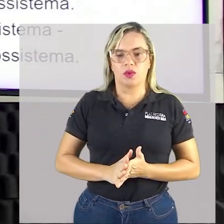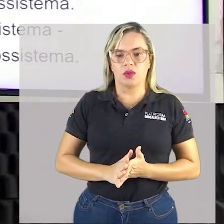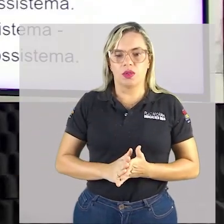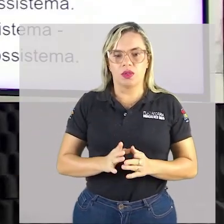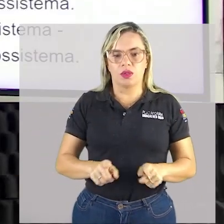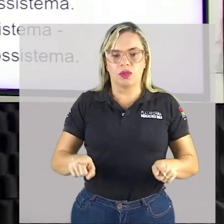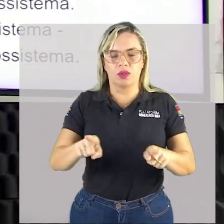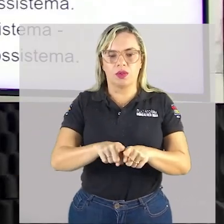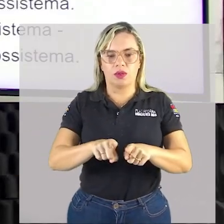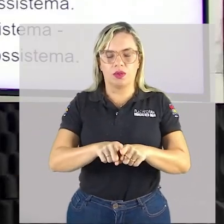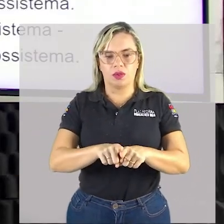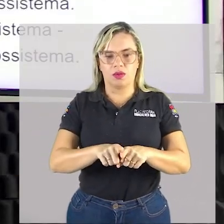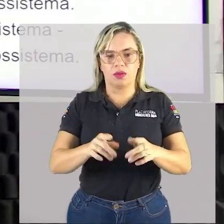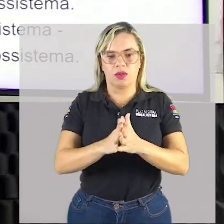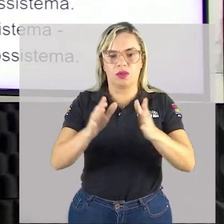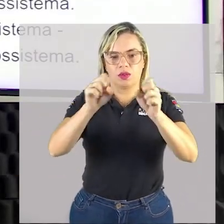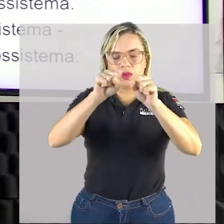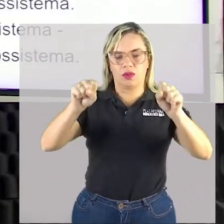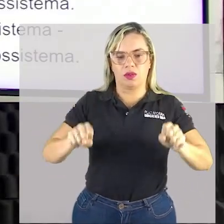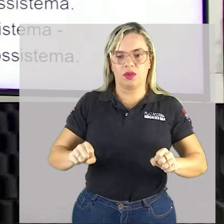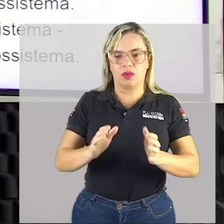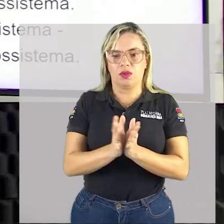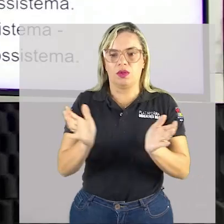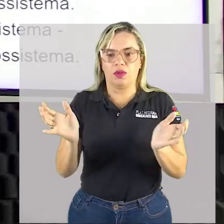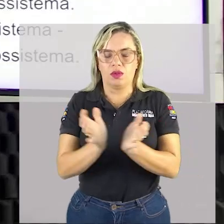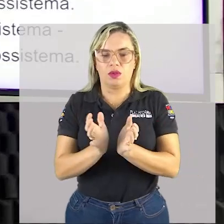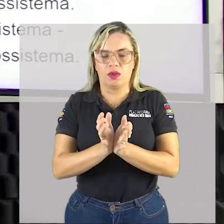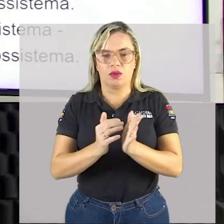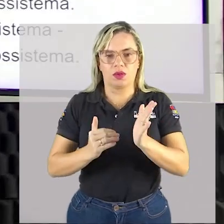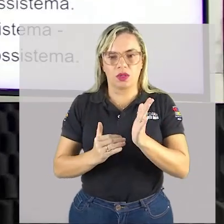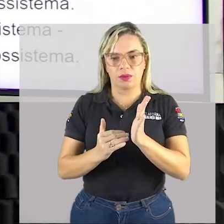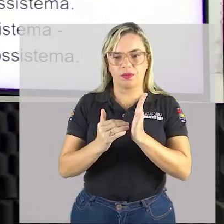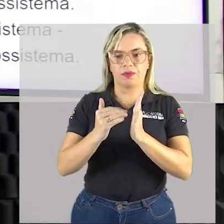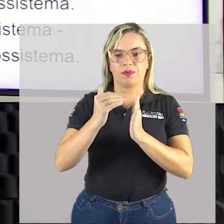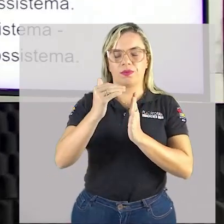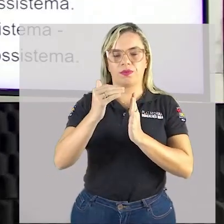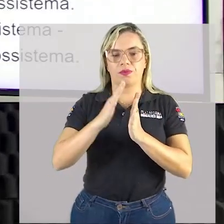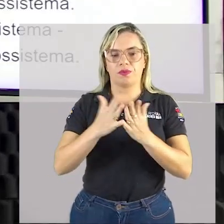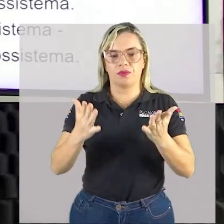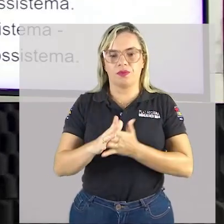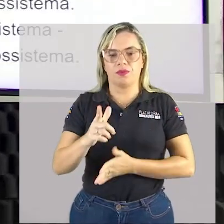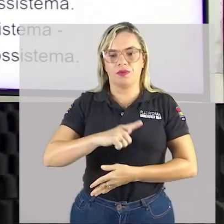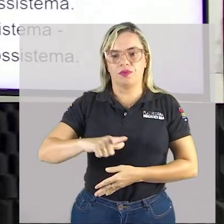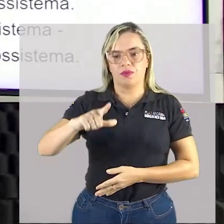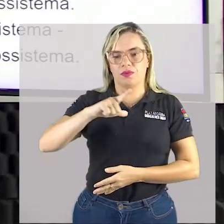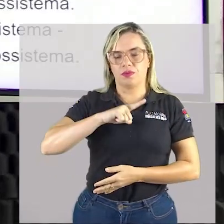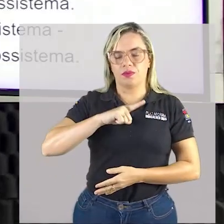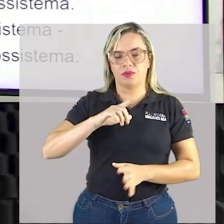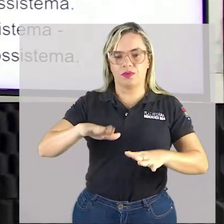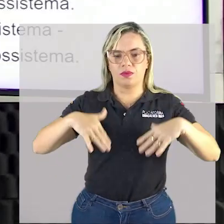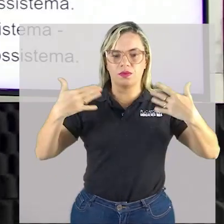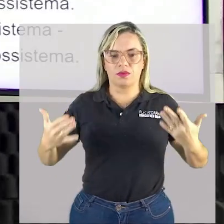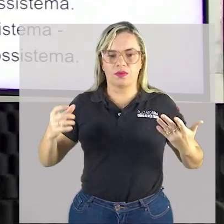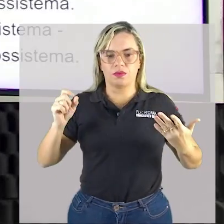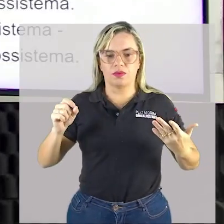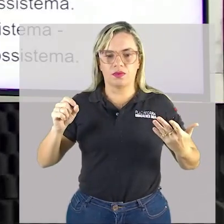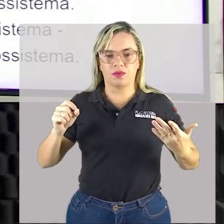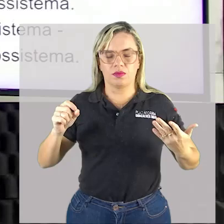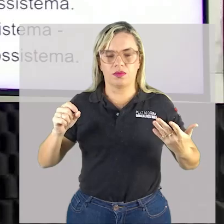organismo, que é o conjunto dos sistemas, então está crescendo. Aí eu tenho um organismo. Esse